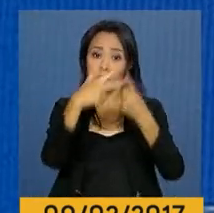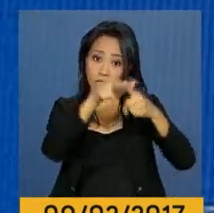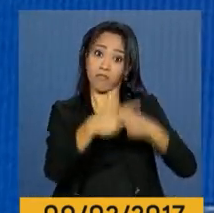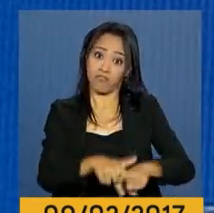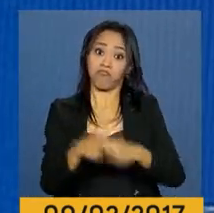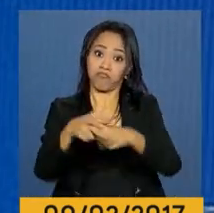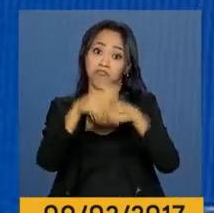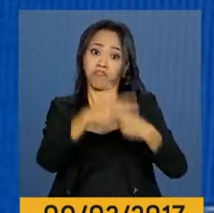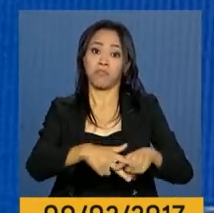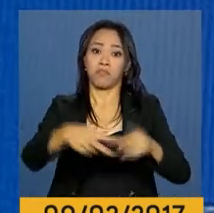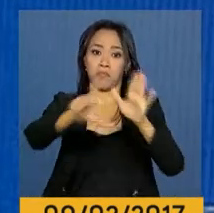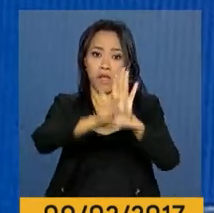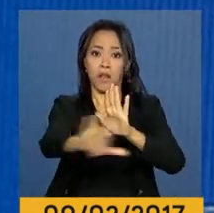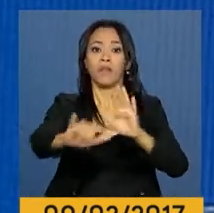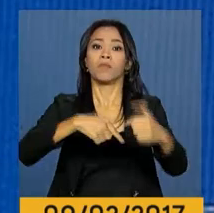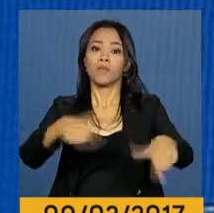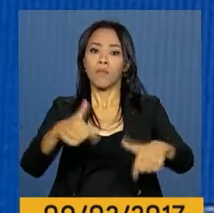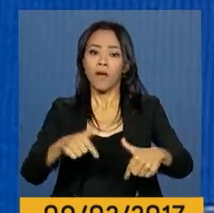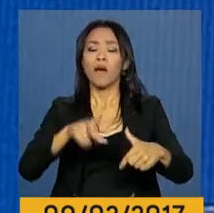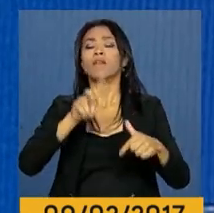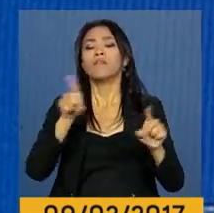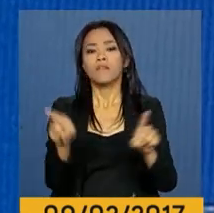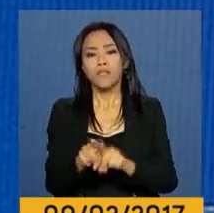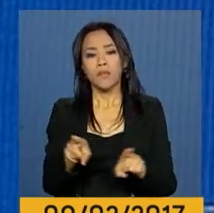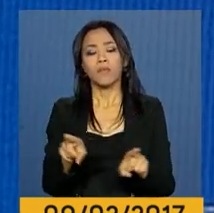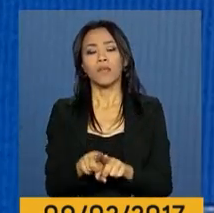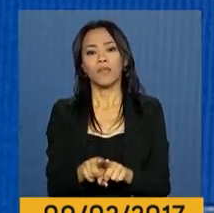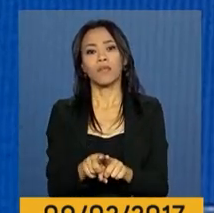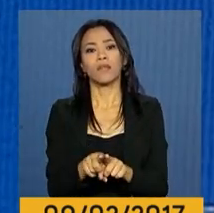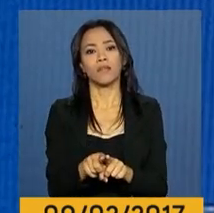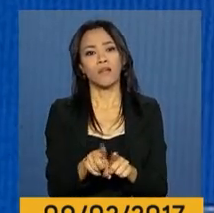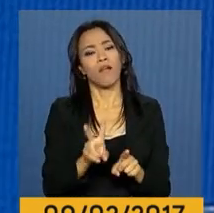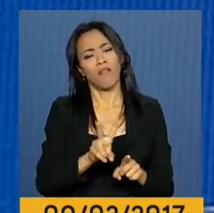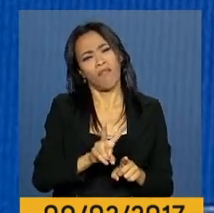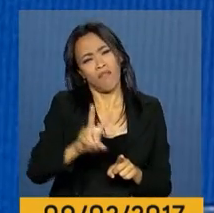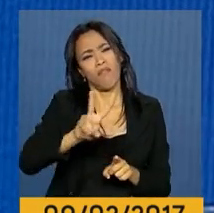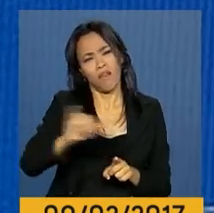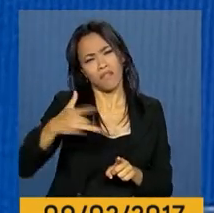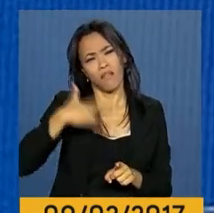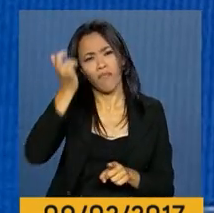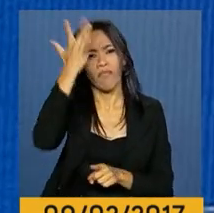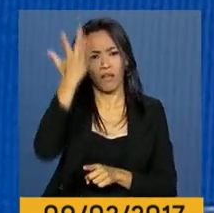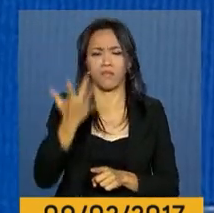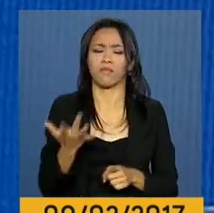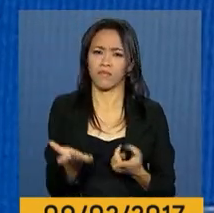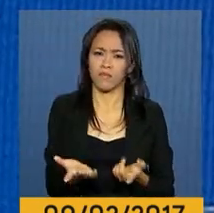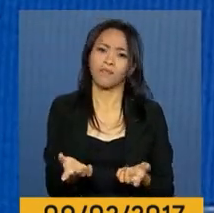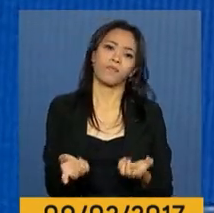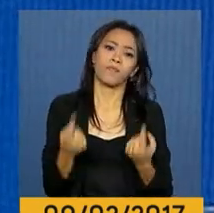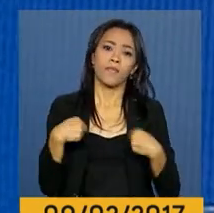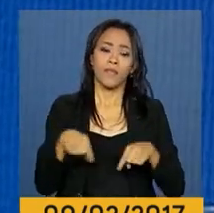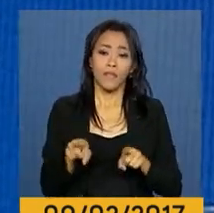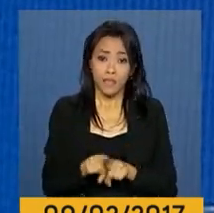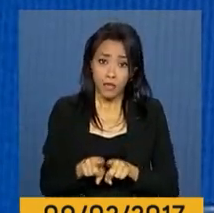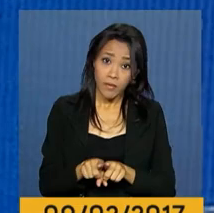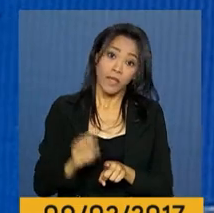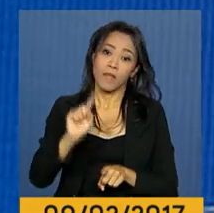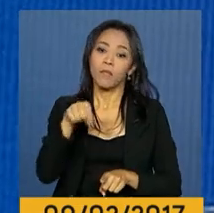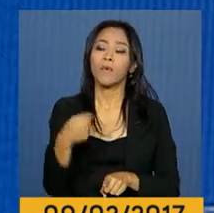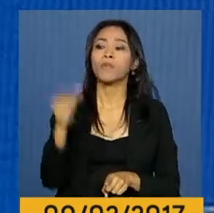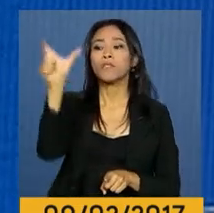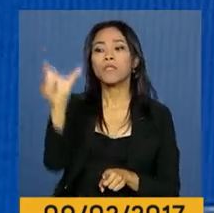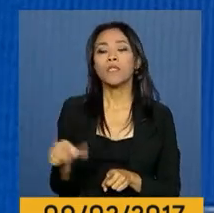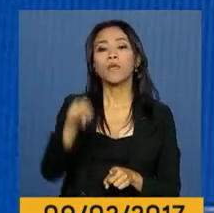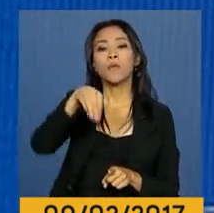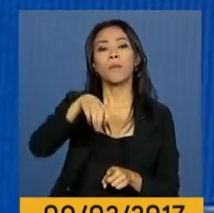legislação trabalhista também se dará com relativa eh facilidade e de igual maneira depois que o mereles o